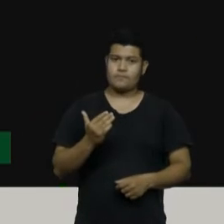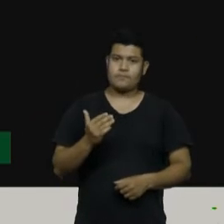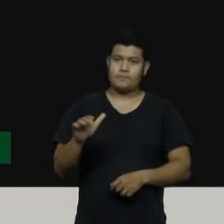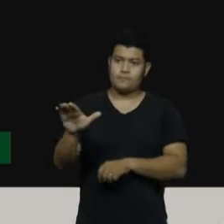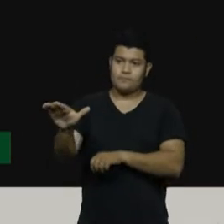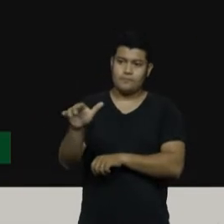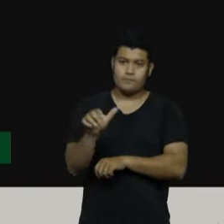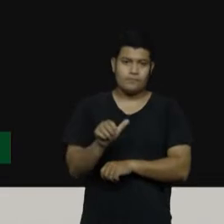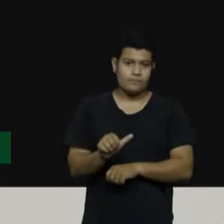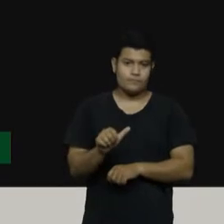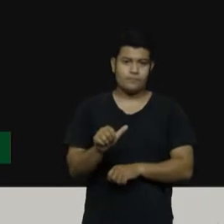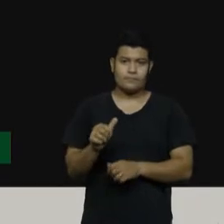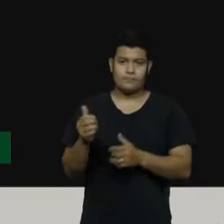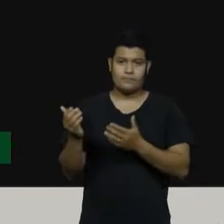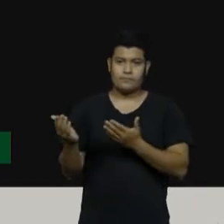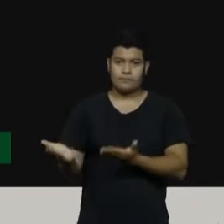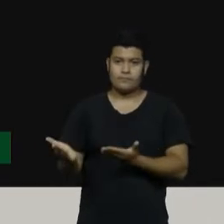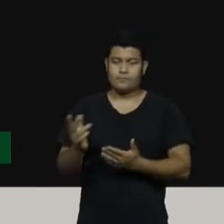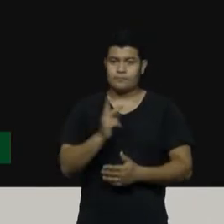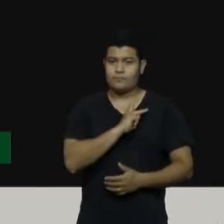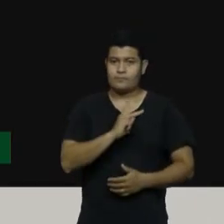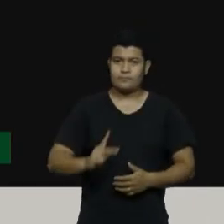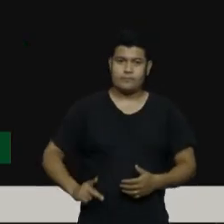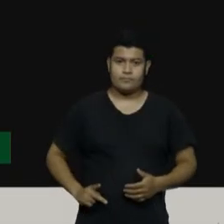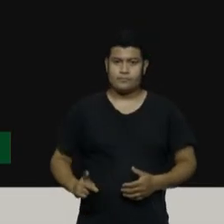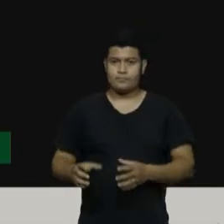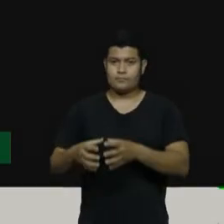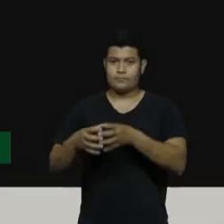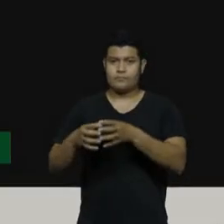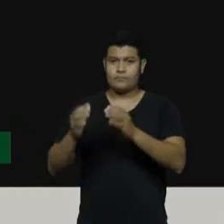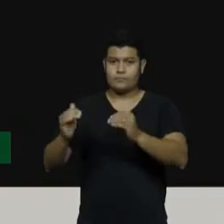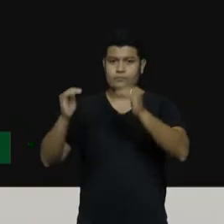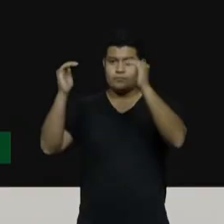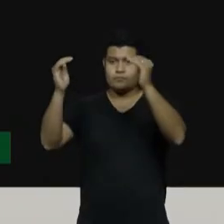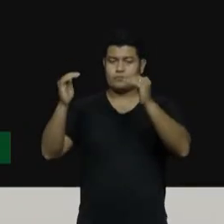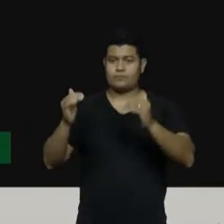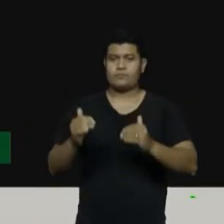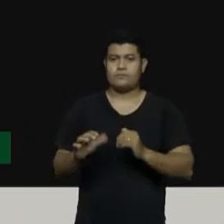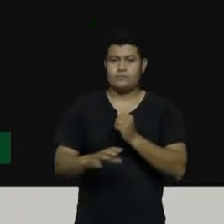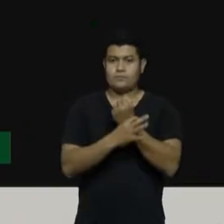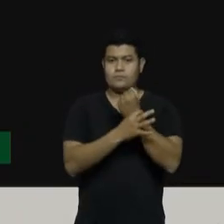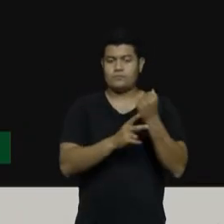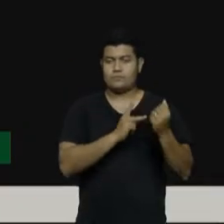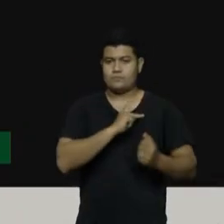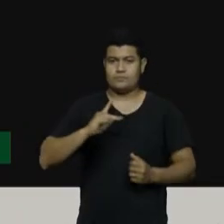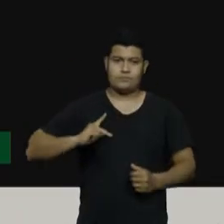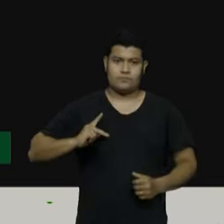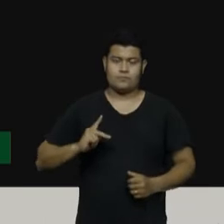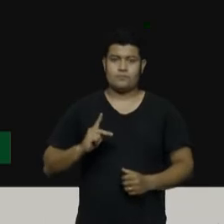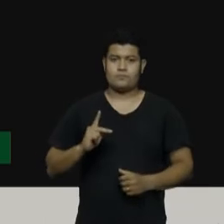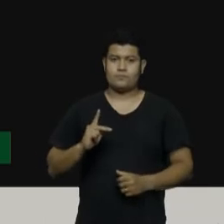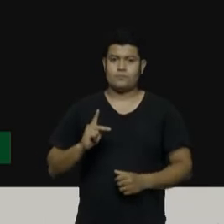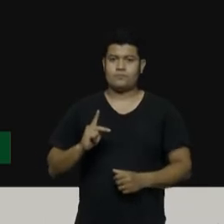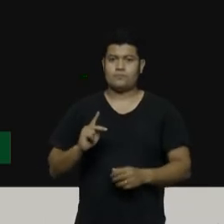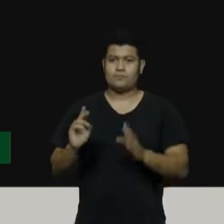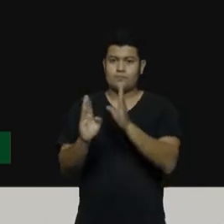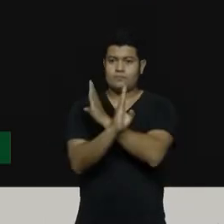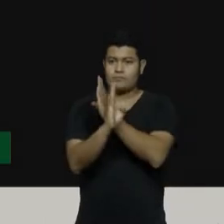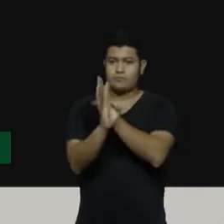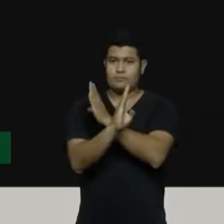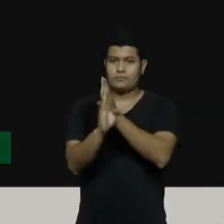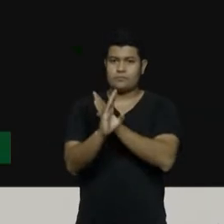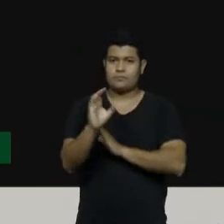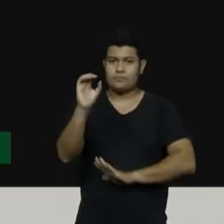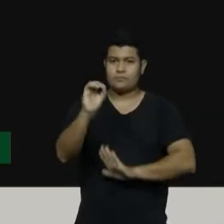do presidente do Colegiado Superior de Segurança Pública e Perícia Oficial de